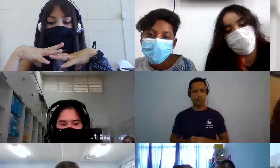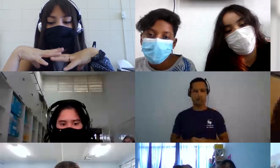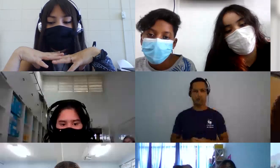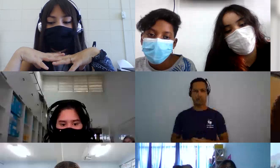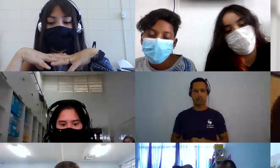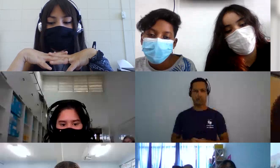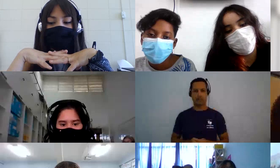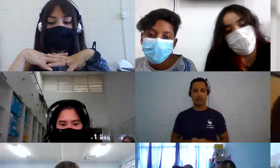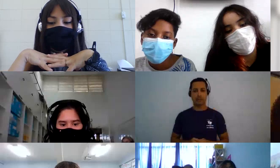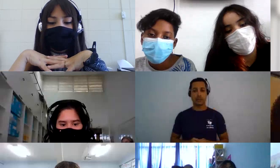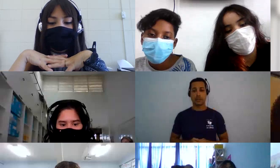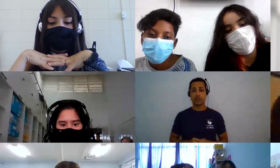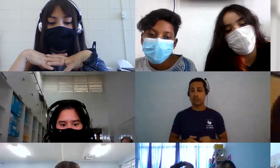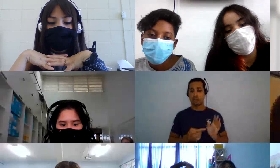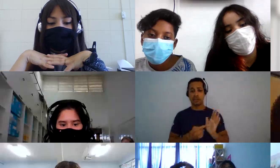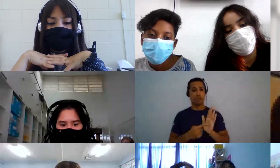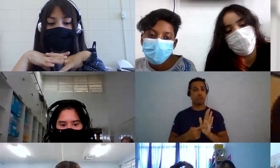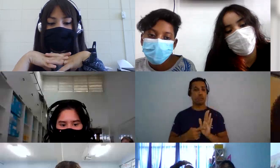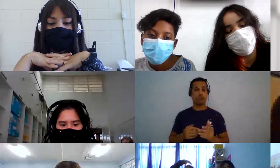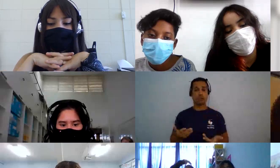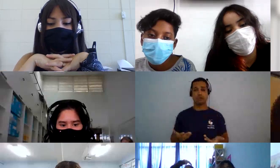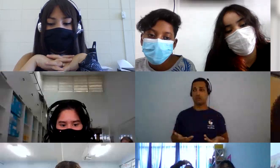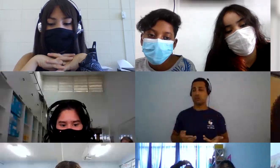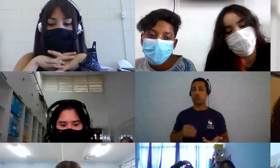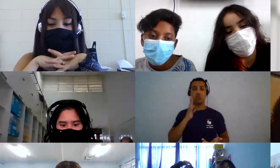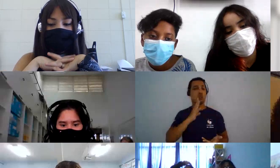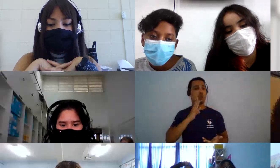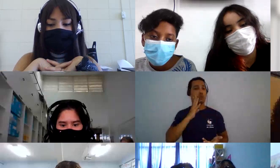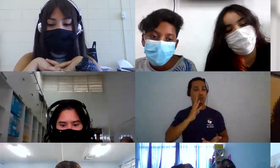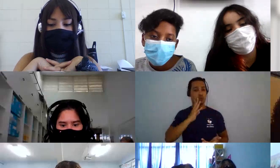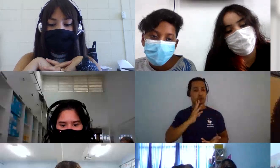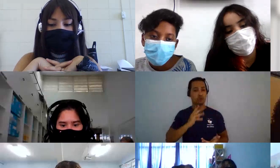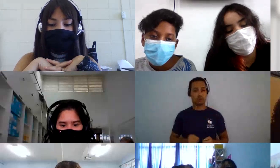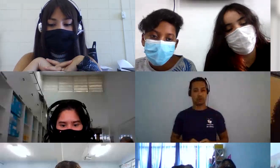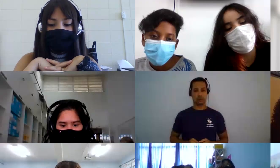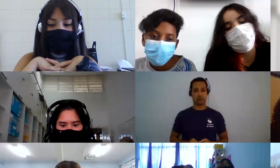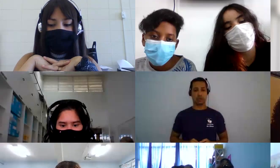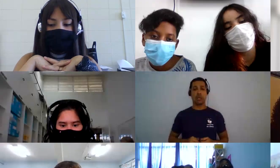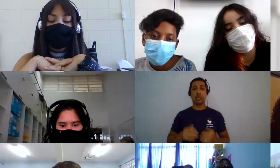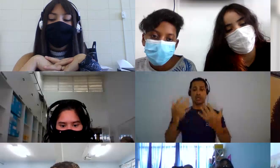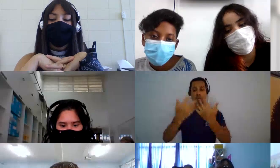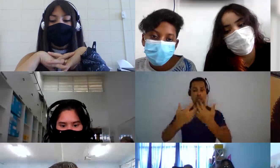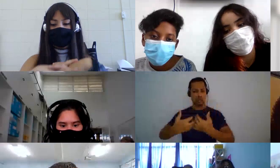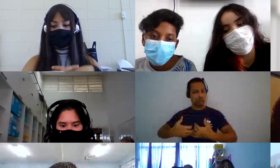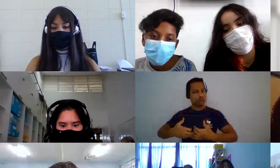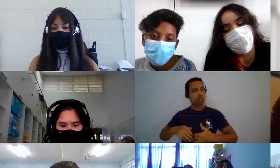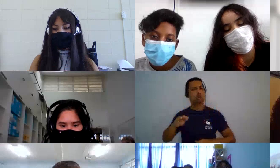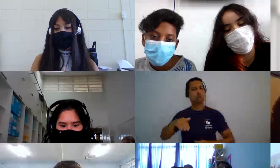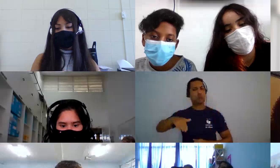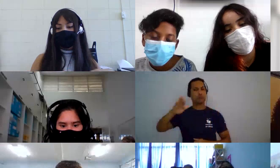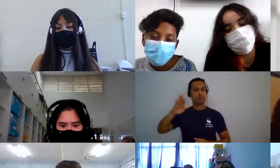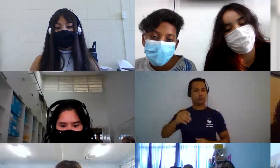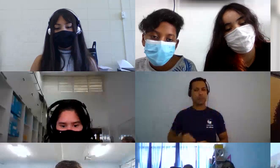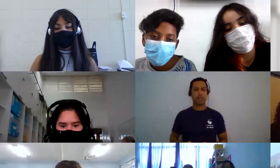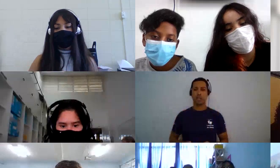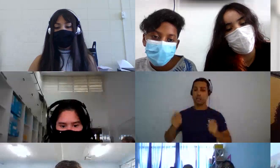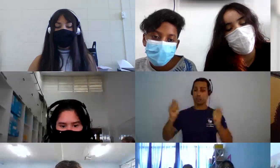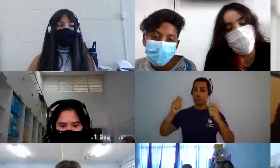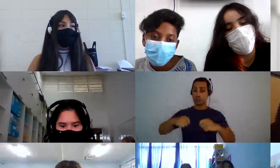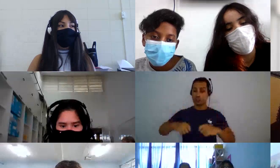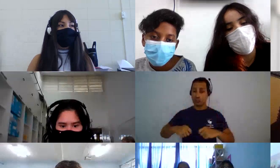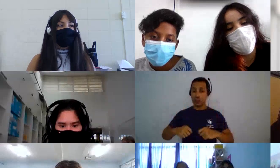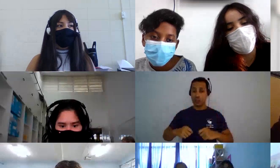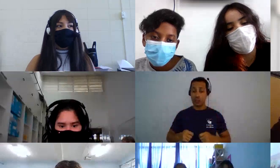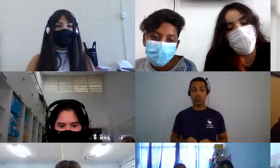nem vou mostrar para vocês, eu já vou mostrar aquilo que é o legal para vocês. Aquilo que funciona mais, aquilo que é mais efetivo. É quando eu